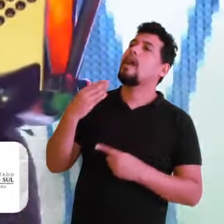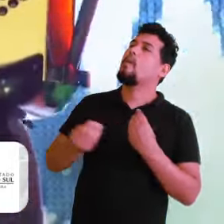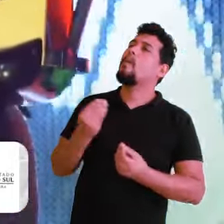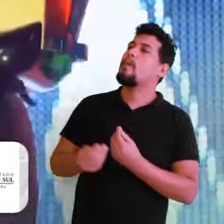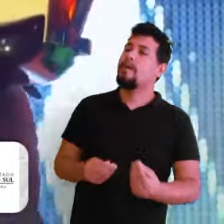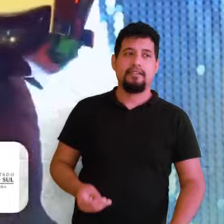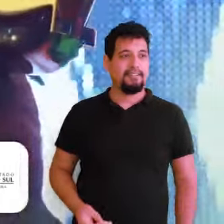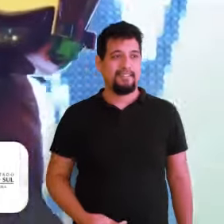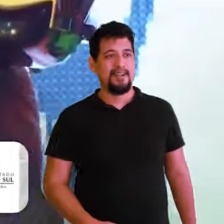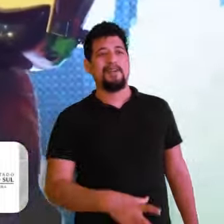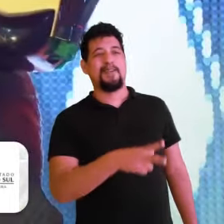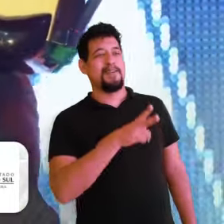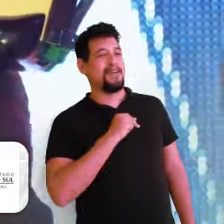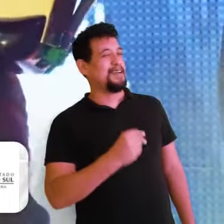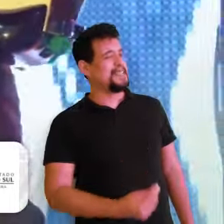bom,